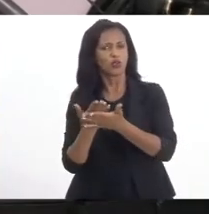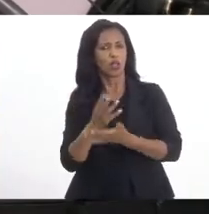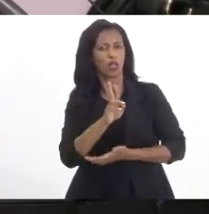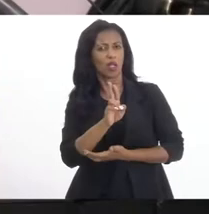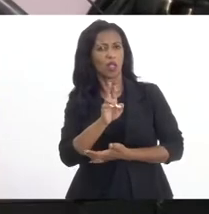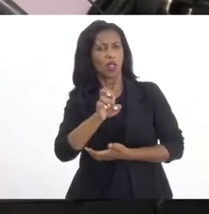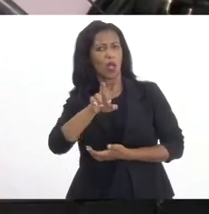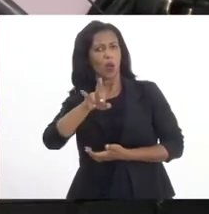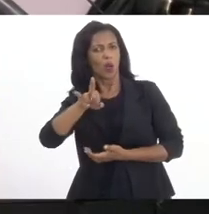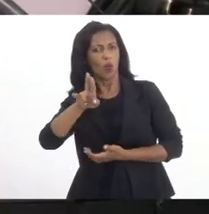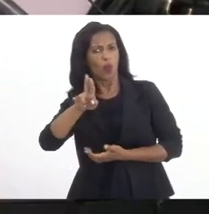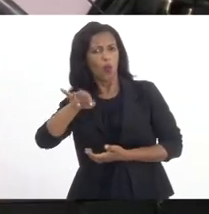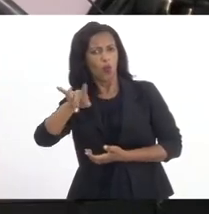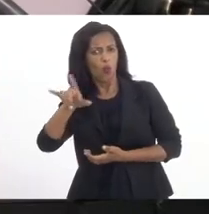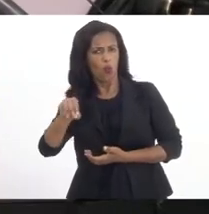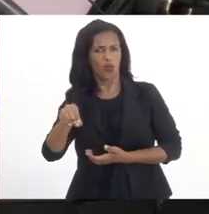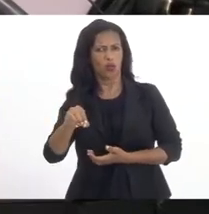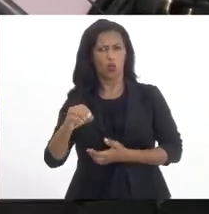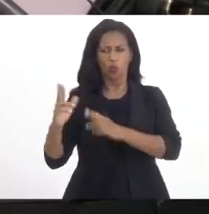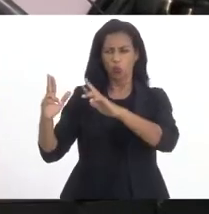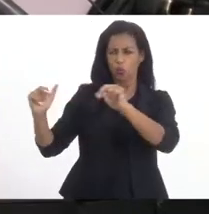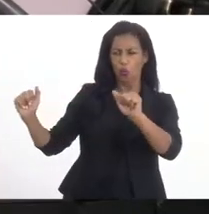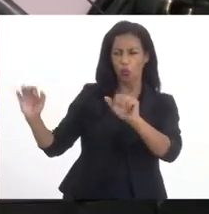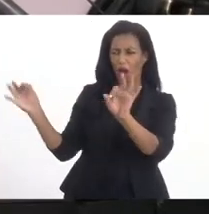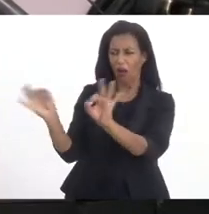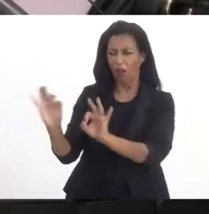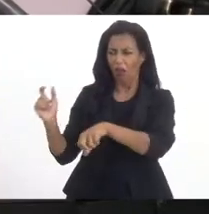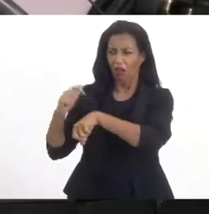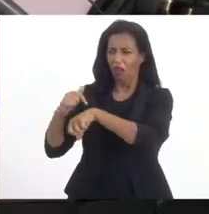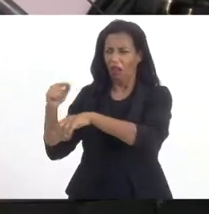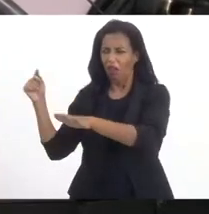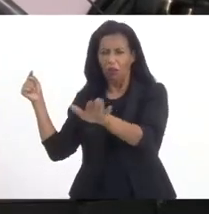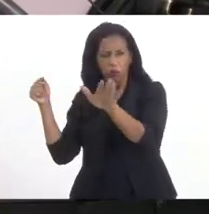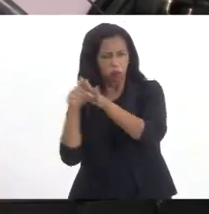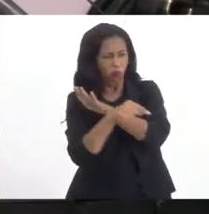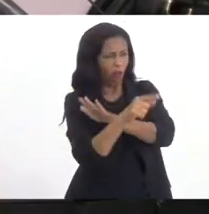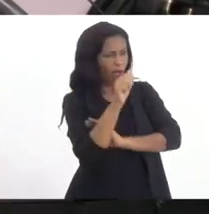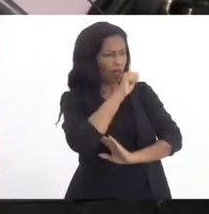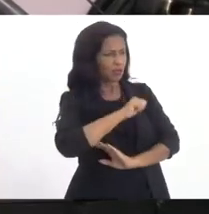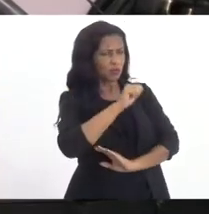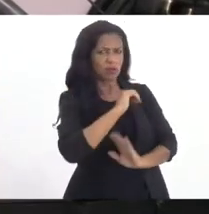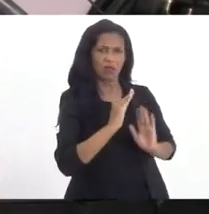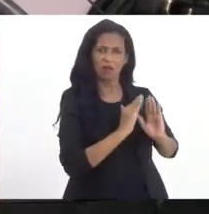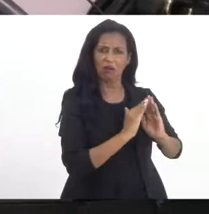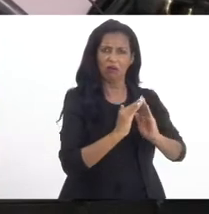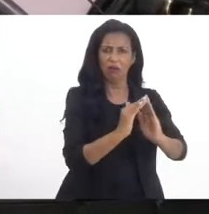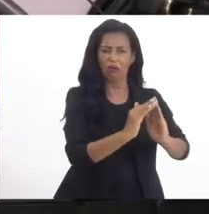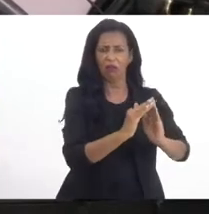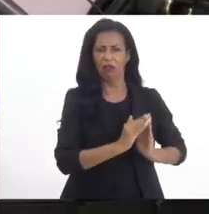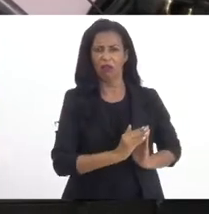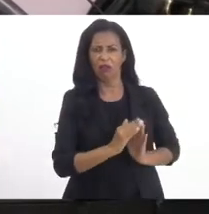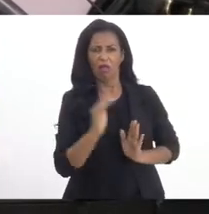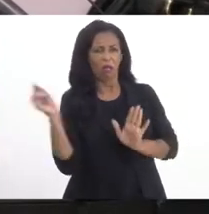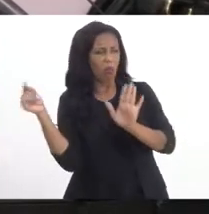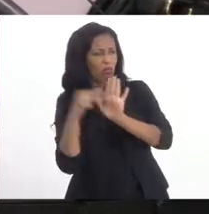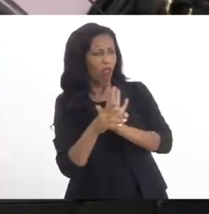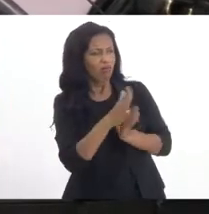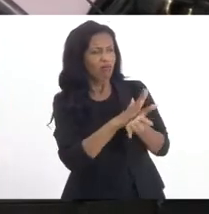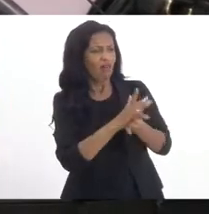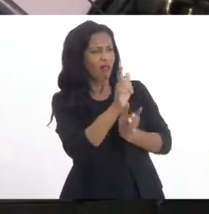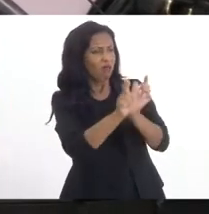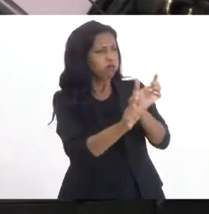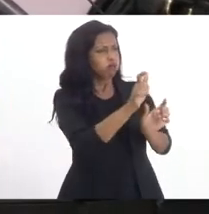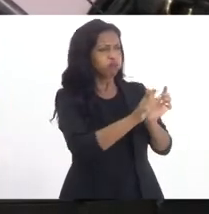da UESO. Nunca, em nenhum momento, passou para o conjunto das associações de moradores. Nós estamos aqui hoje com a presença